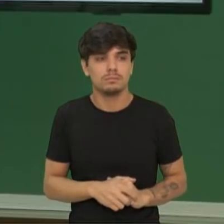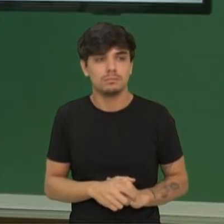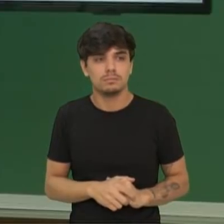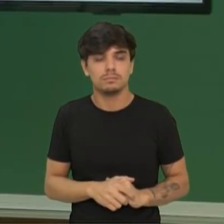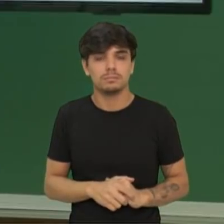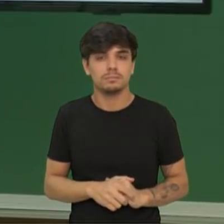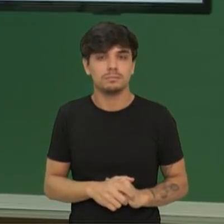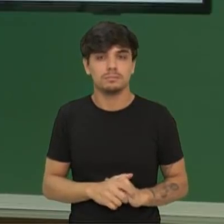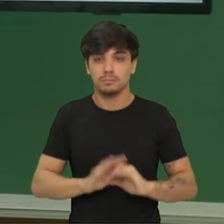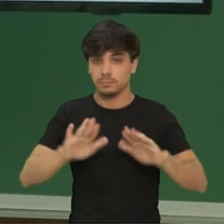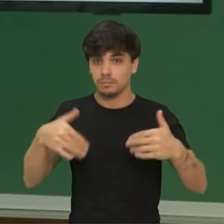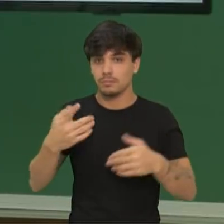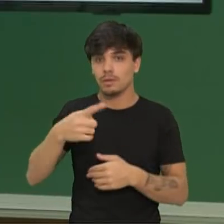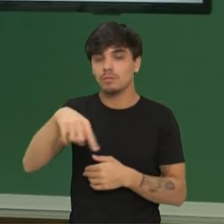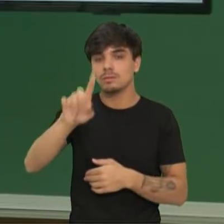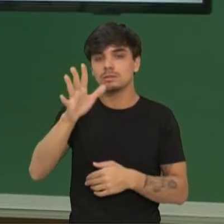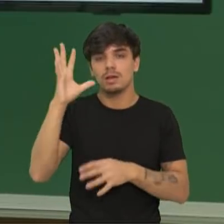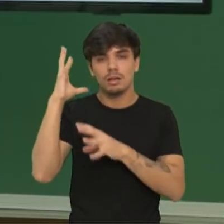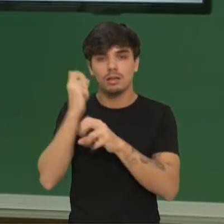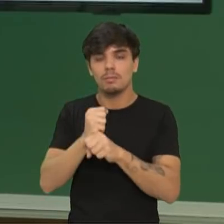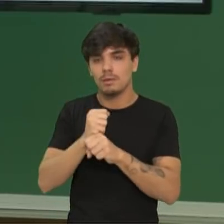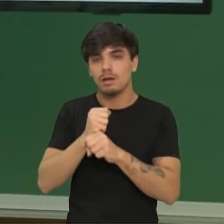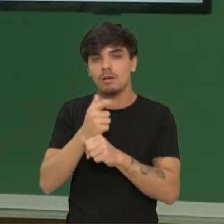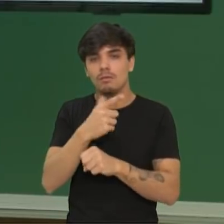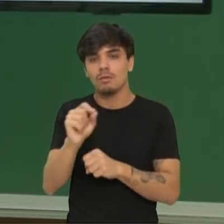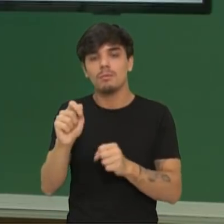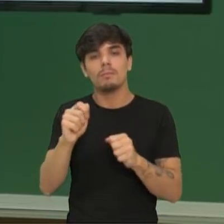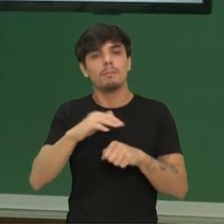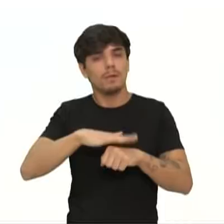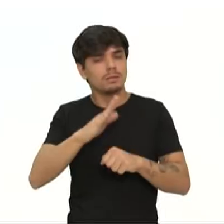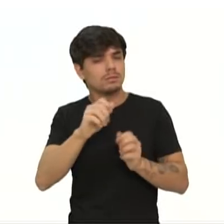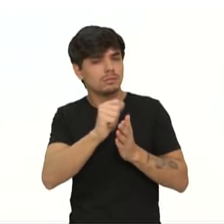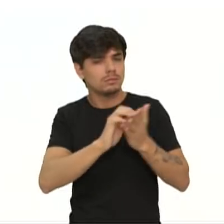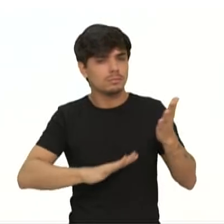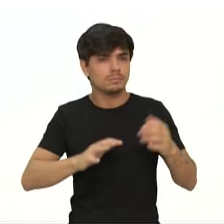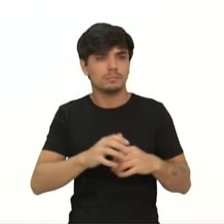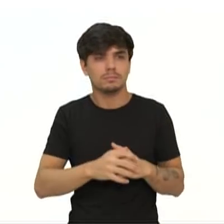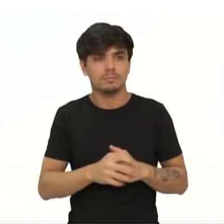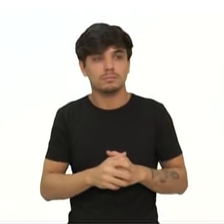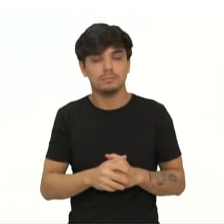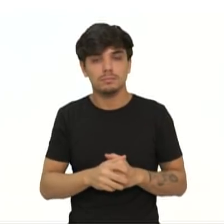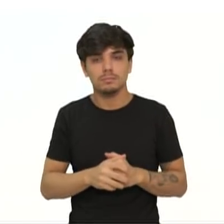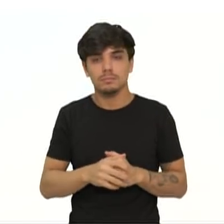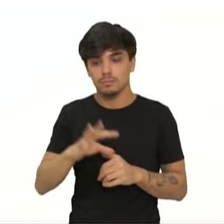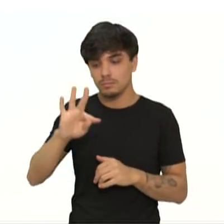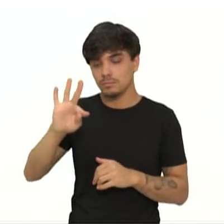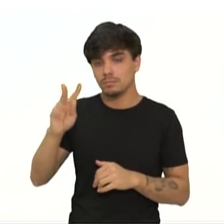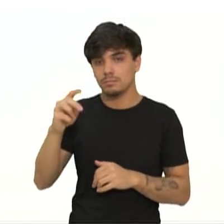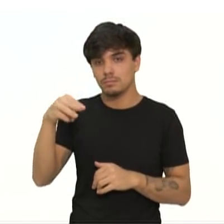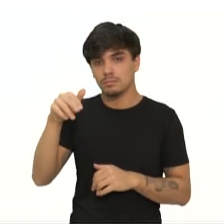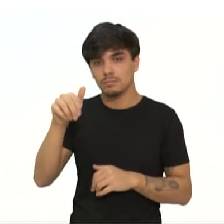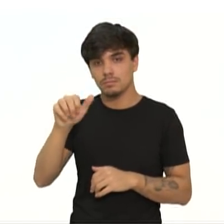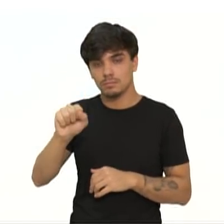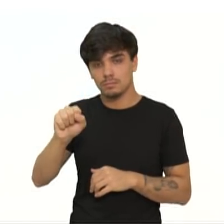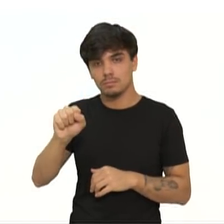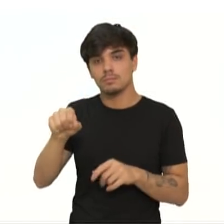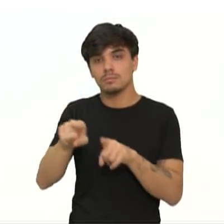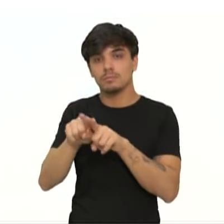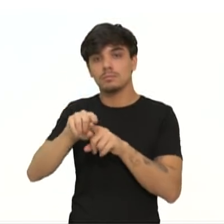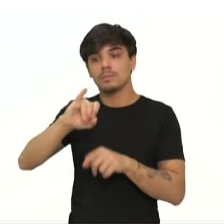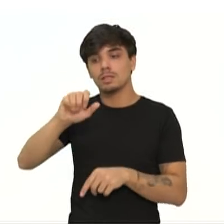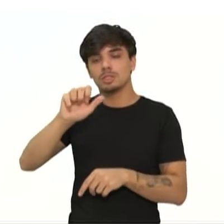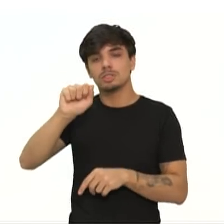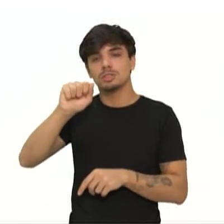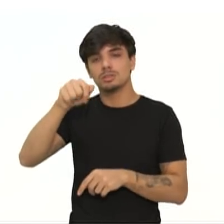Então, agora que vocês já relembraram tudo, vamos para mais uma atividade. Thomas Hobbes e Jacques Bossuet